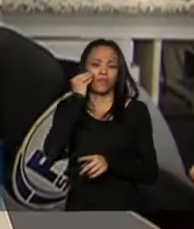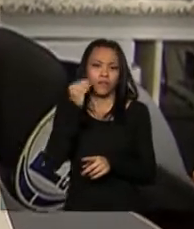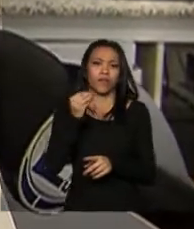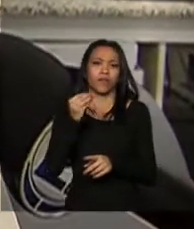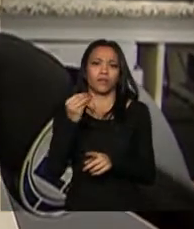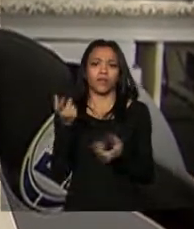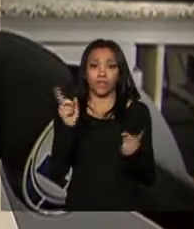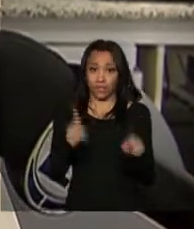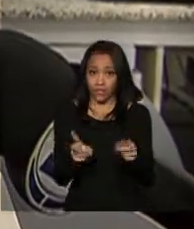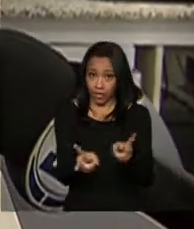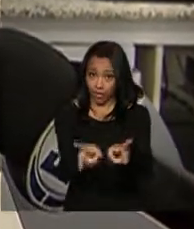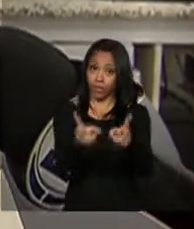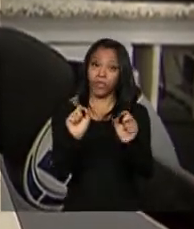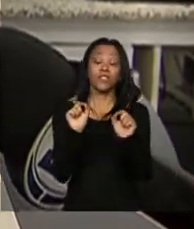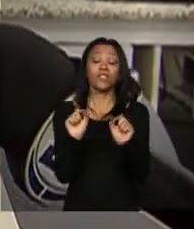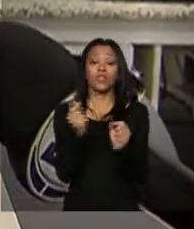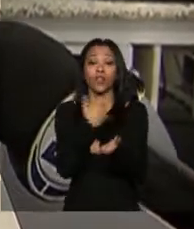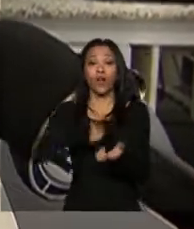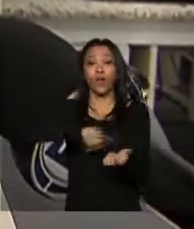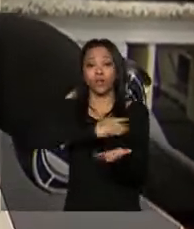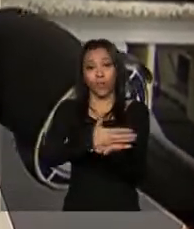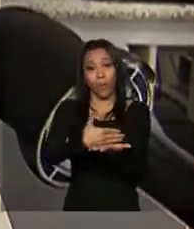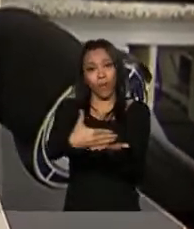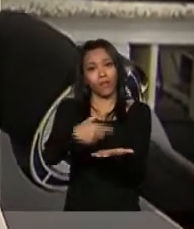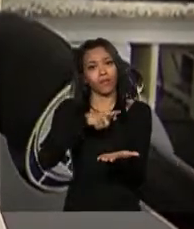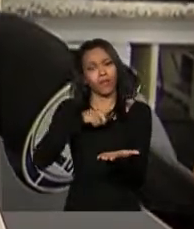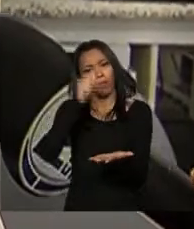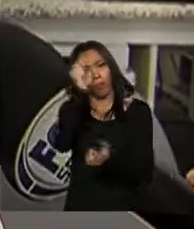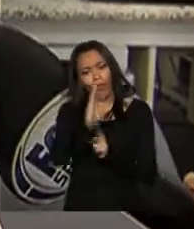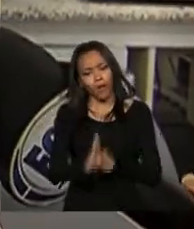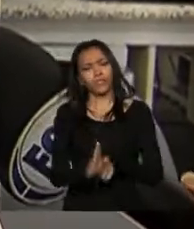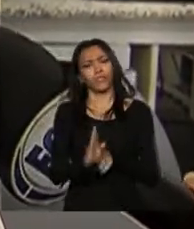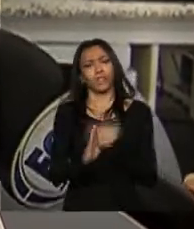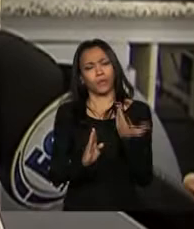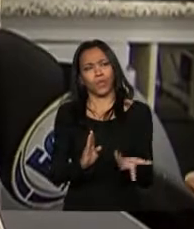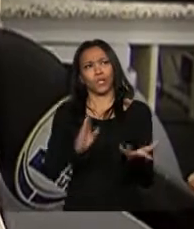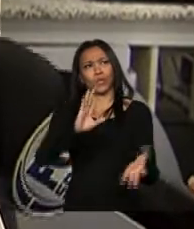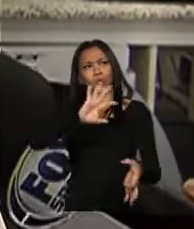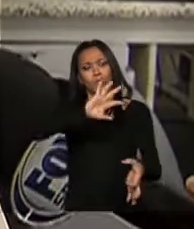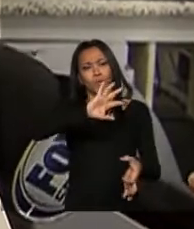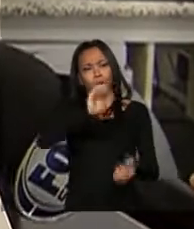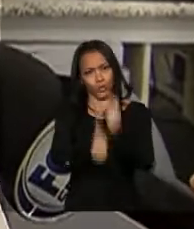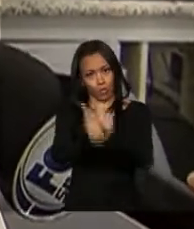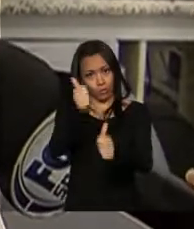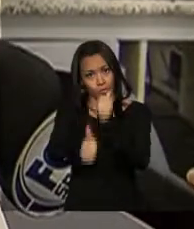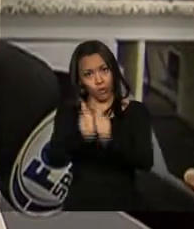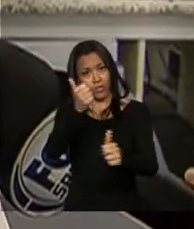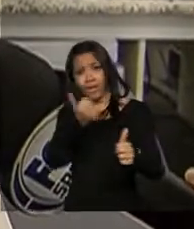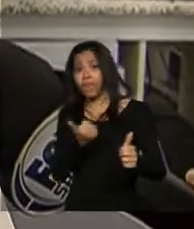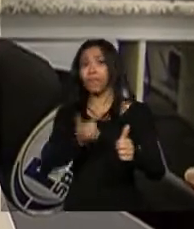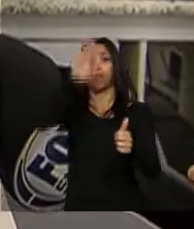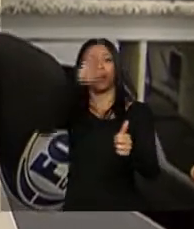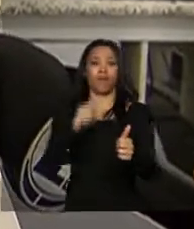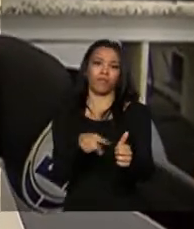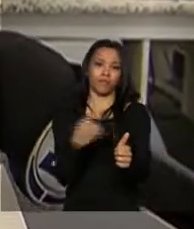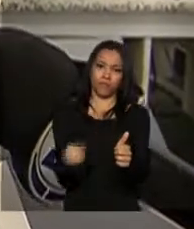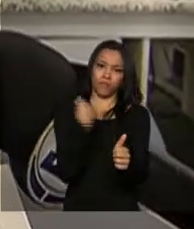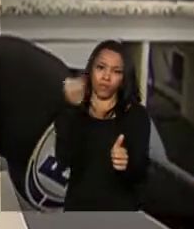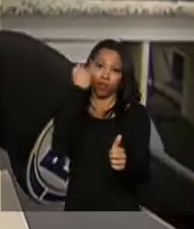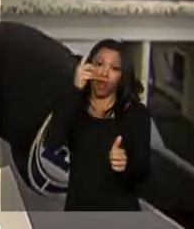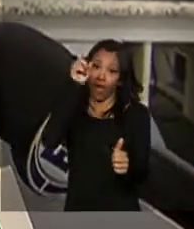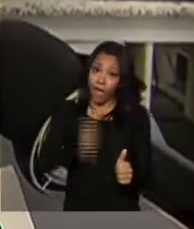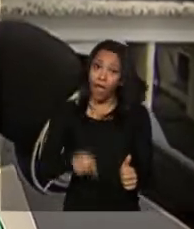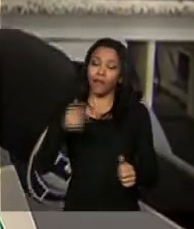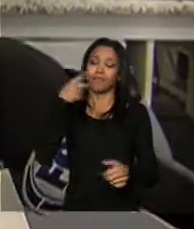forma transversal a gente começa a ter um país onde o esporte é mais do que uma política de governo, tem que ser uma política de